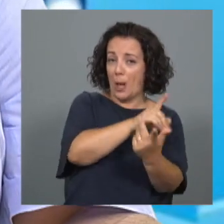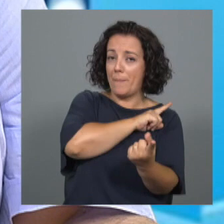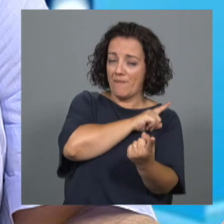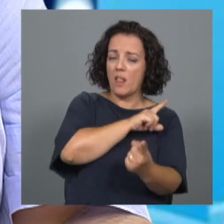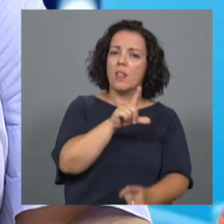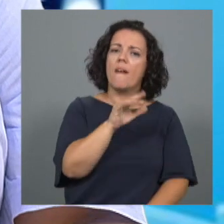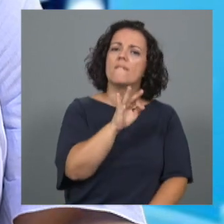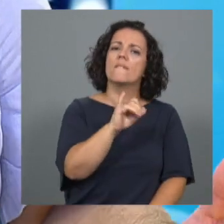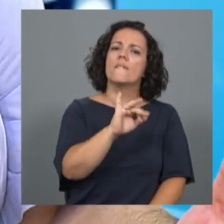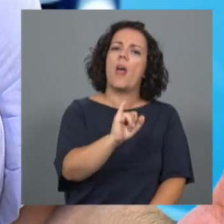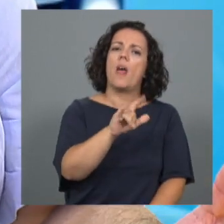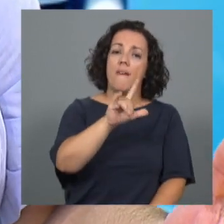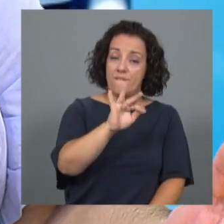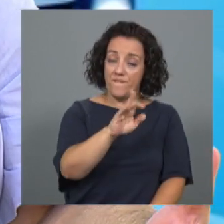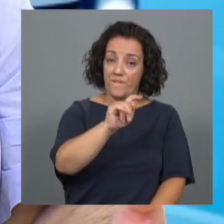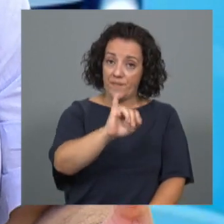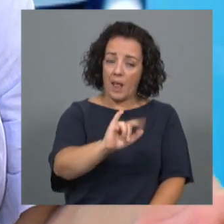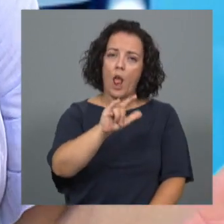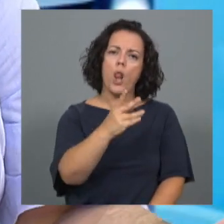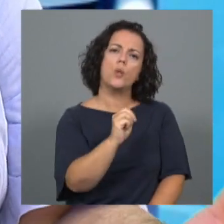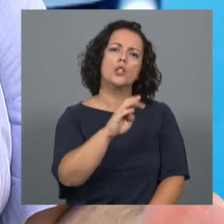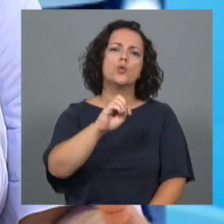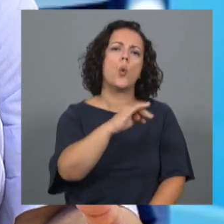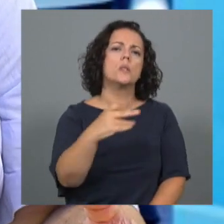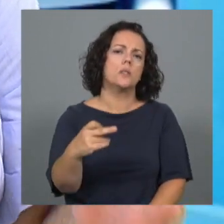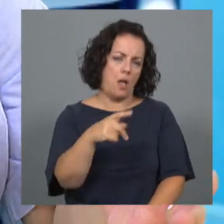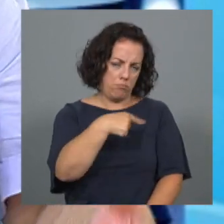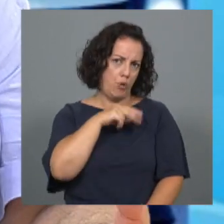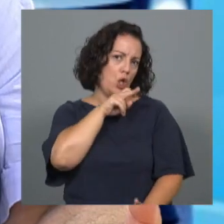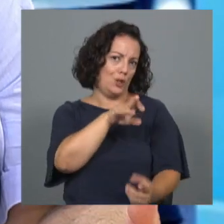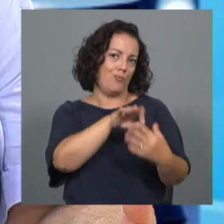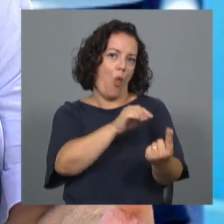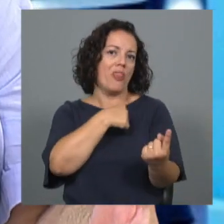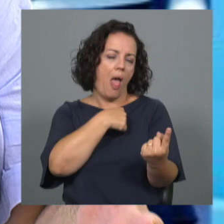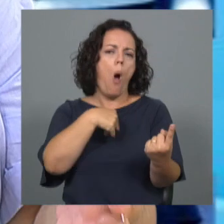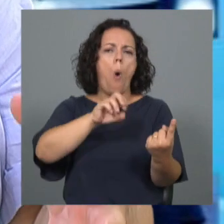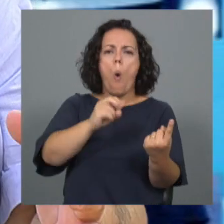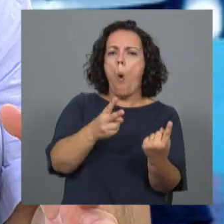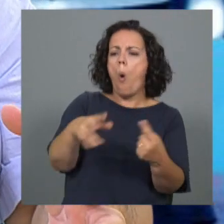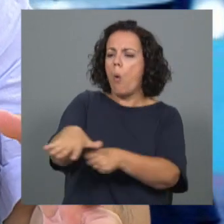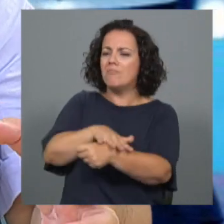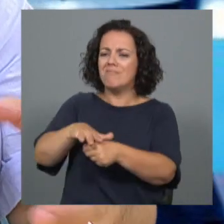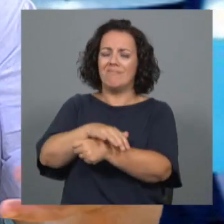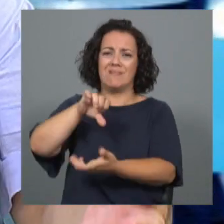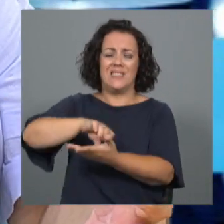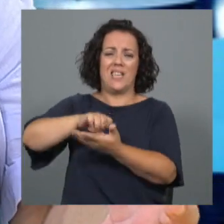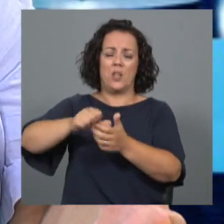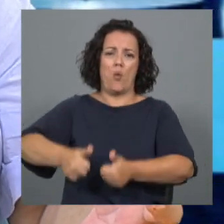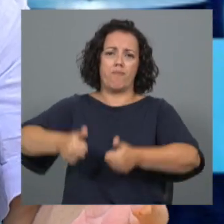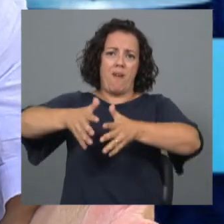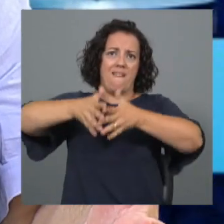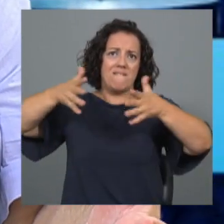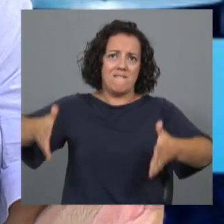muitas das nossas escolas, em particular cada vez mais aquelas onde, ou de grandes centros urbanos, ou de localidades